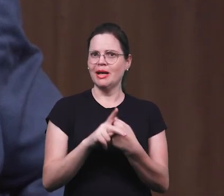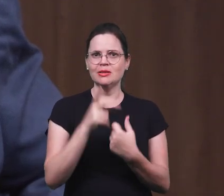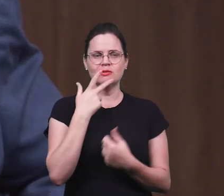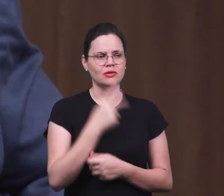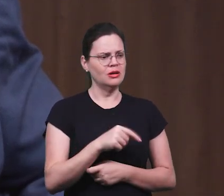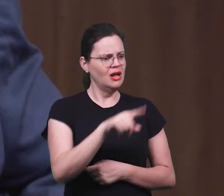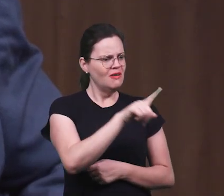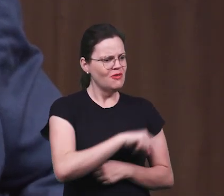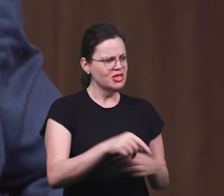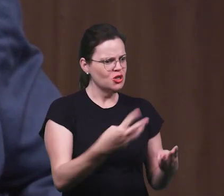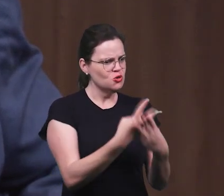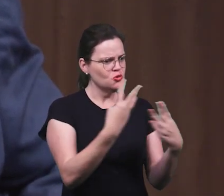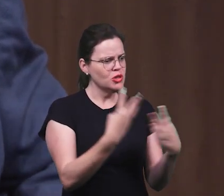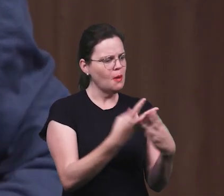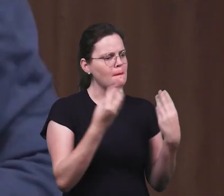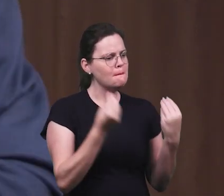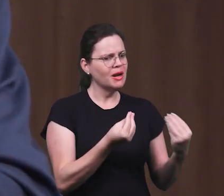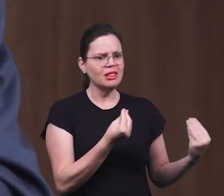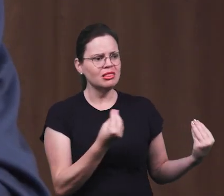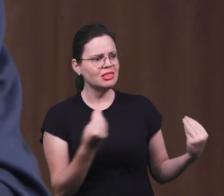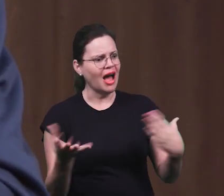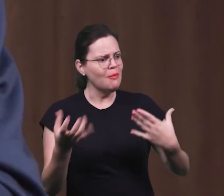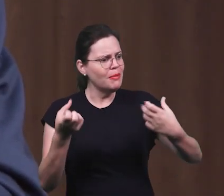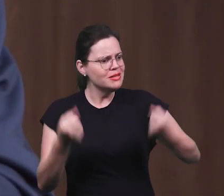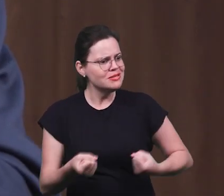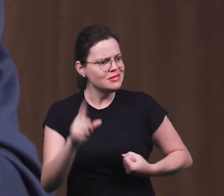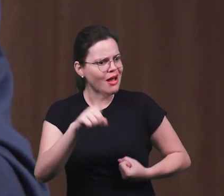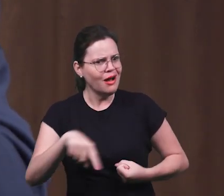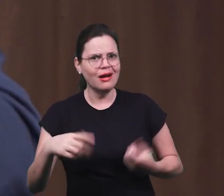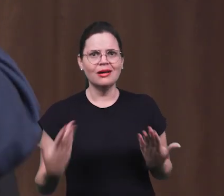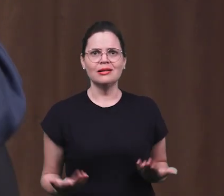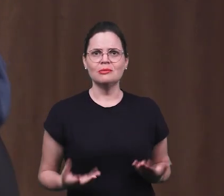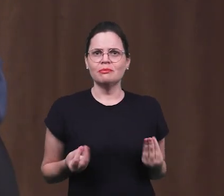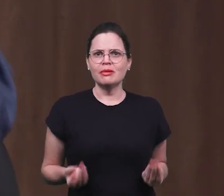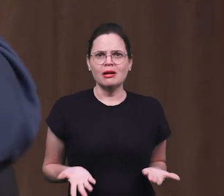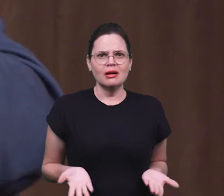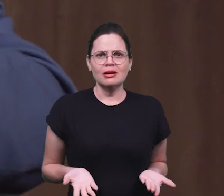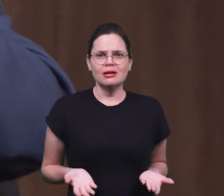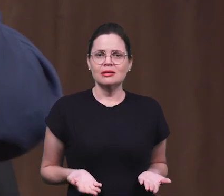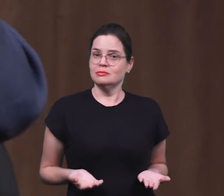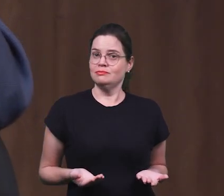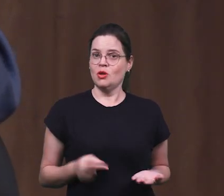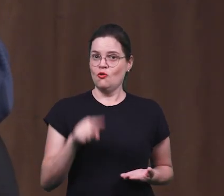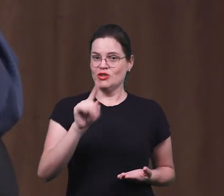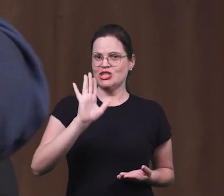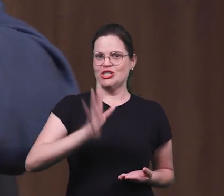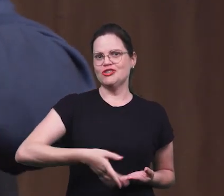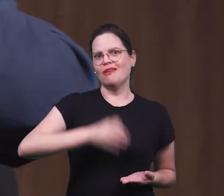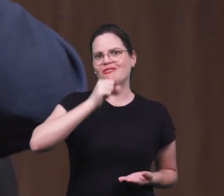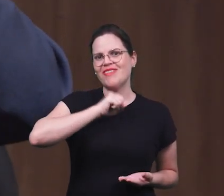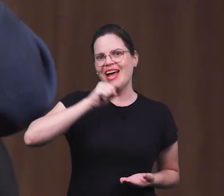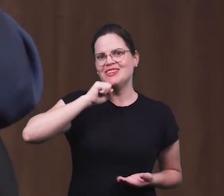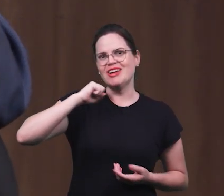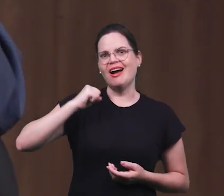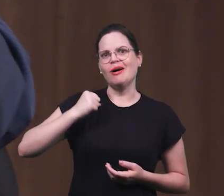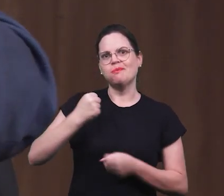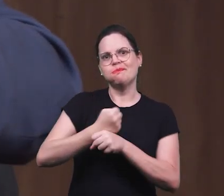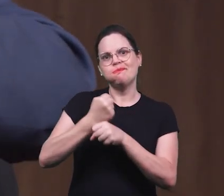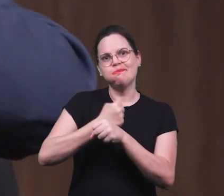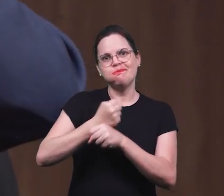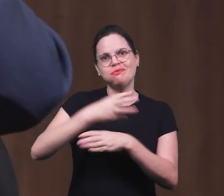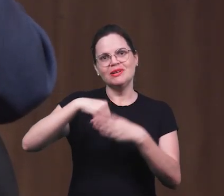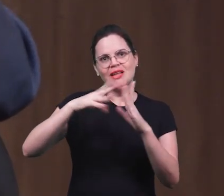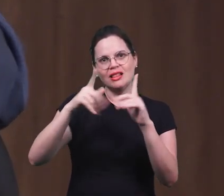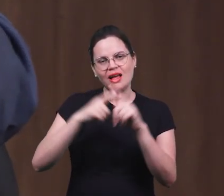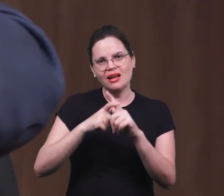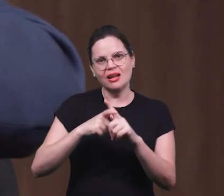as pessoas, julgo que o Espírito Santo, a exigência, você talvez, o irmão é antigo na igreja, talvez está fazendo coisas, o Espírito Santo cobrou dele